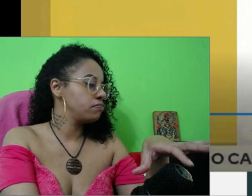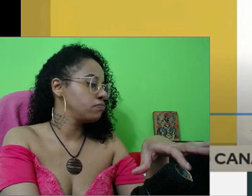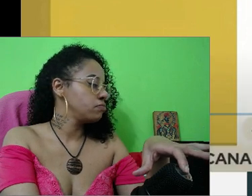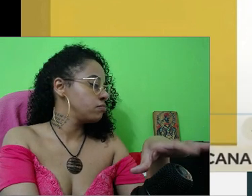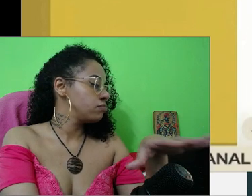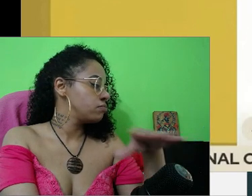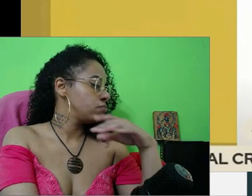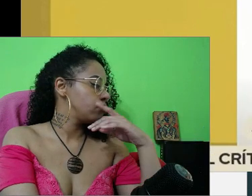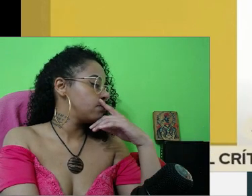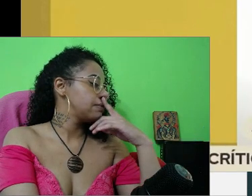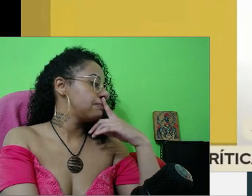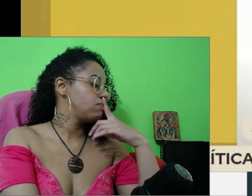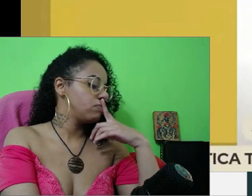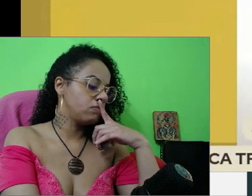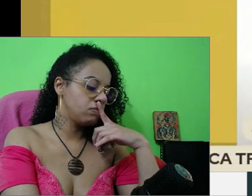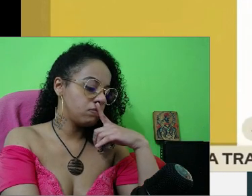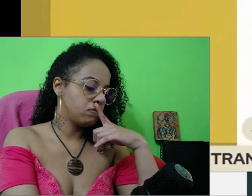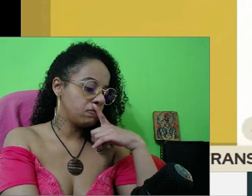né